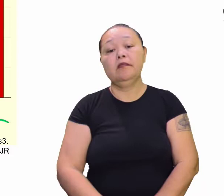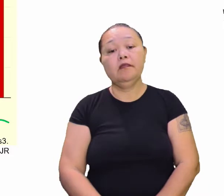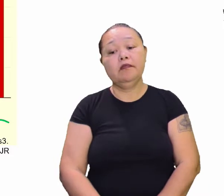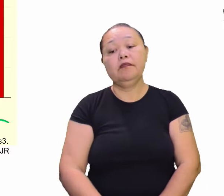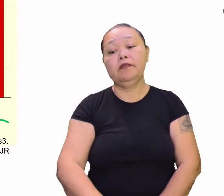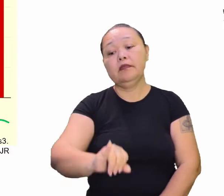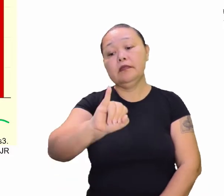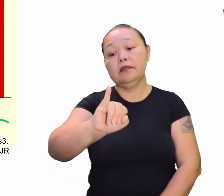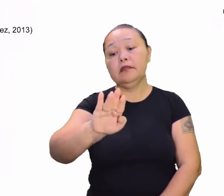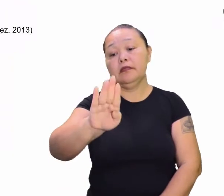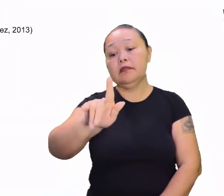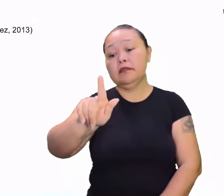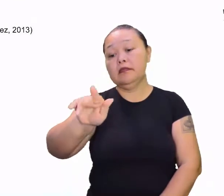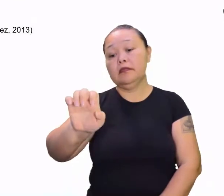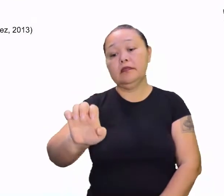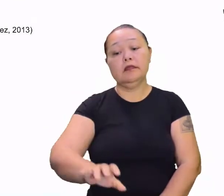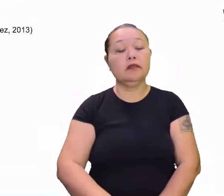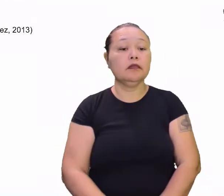Isso mesmo.